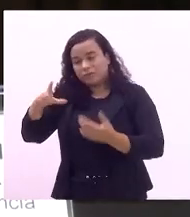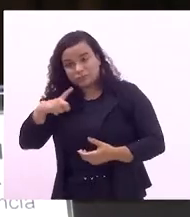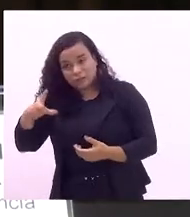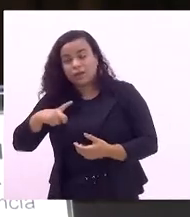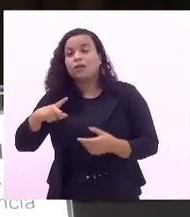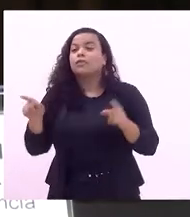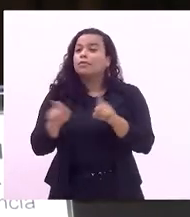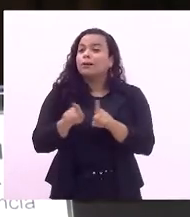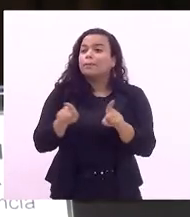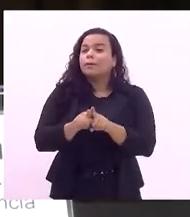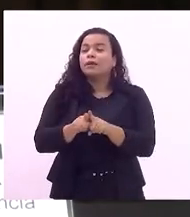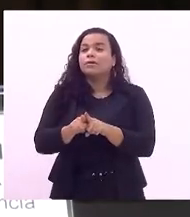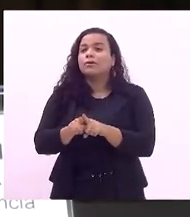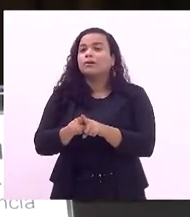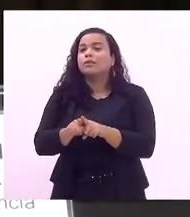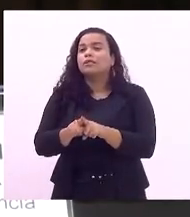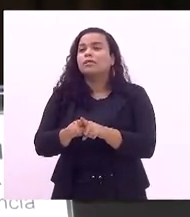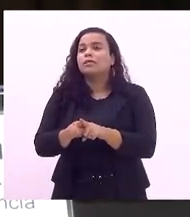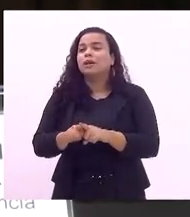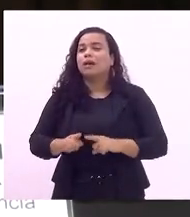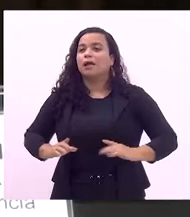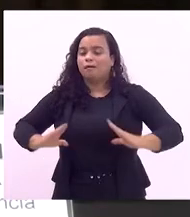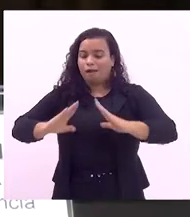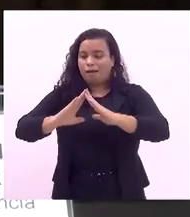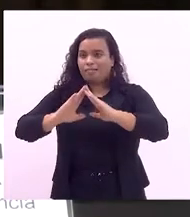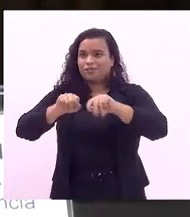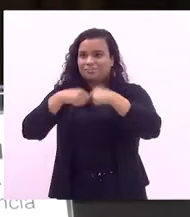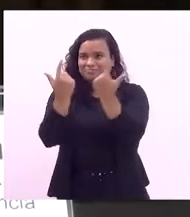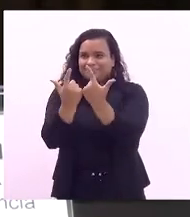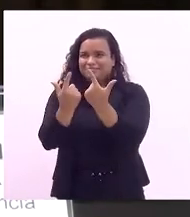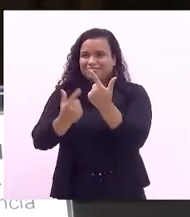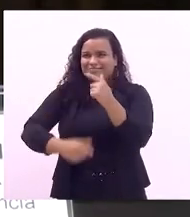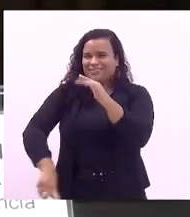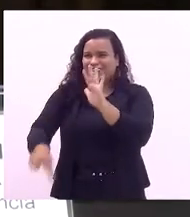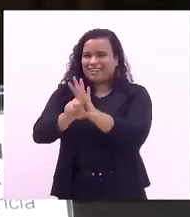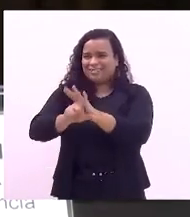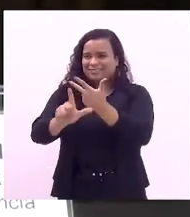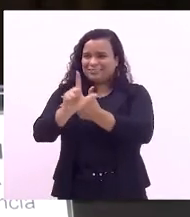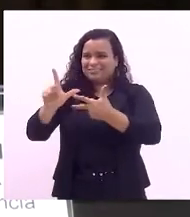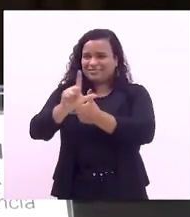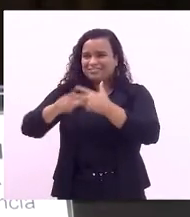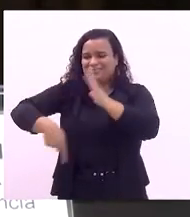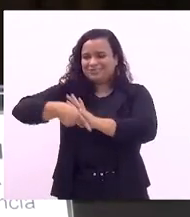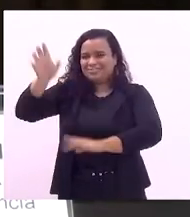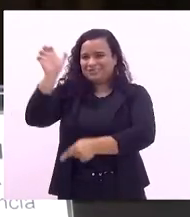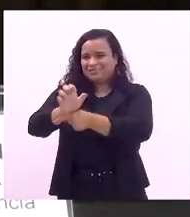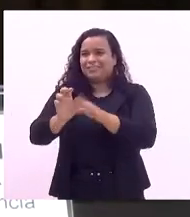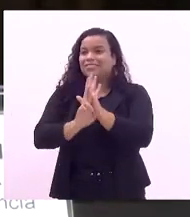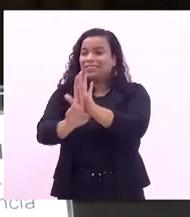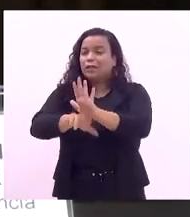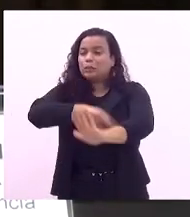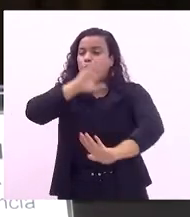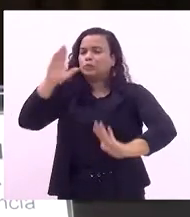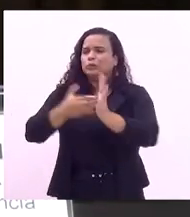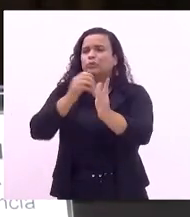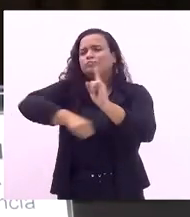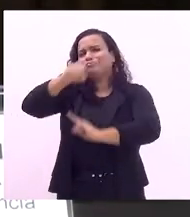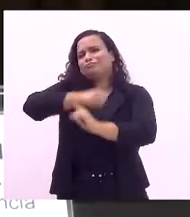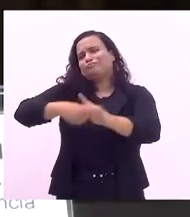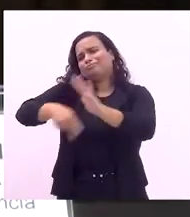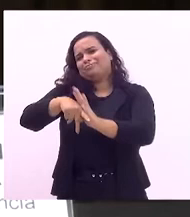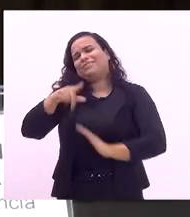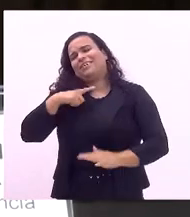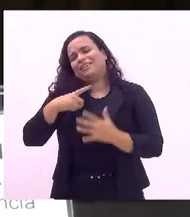Estamos aqui na nossa maior casa Legislativa do Estado que representa toda a nossa sociedade